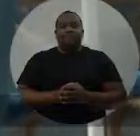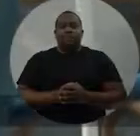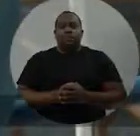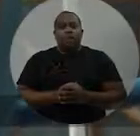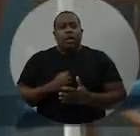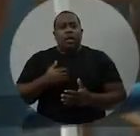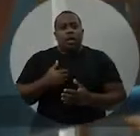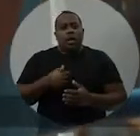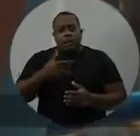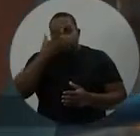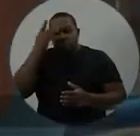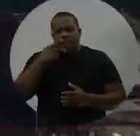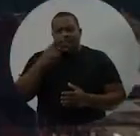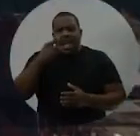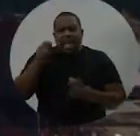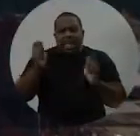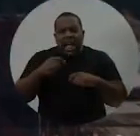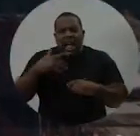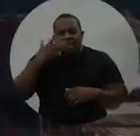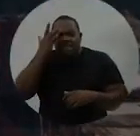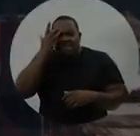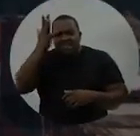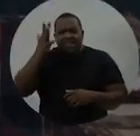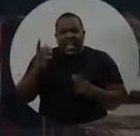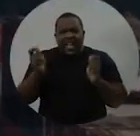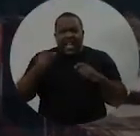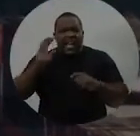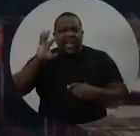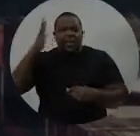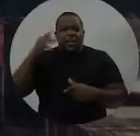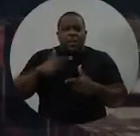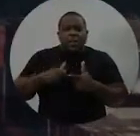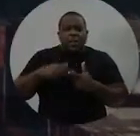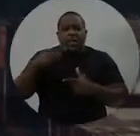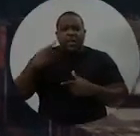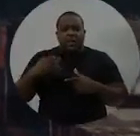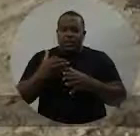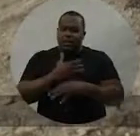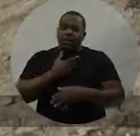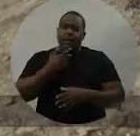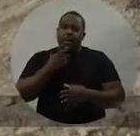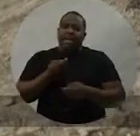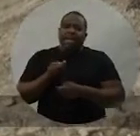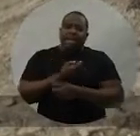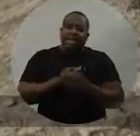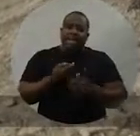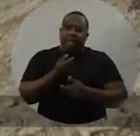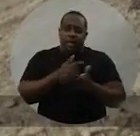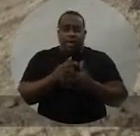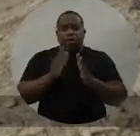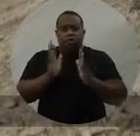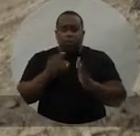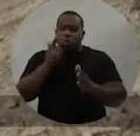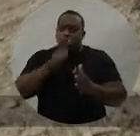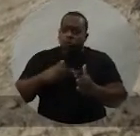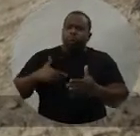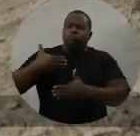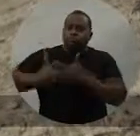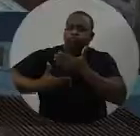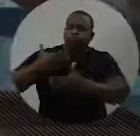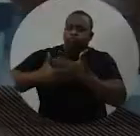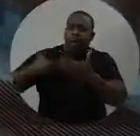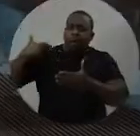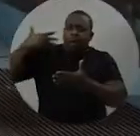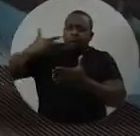Quem disse que tem uma solução fácil para resolver os problemas da nossa cidade não está falando a verdade. Apesar de todos os avanços nos últimos anos, a